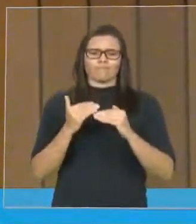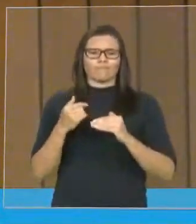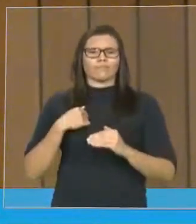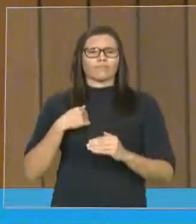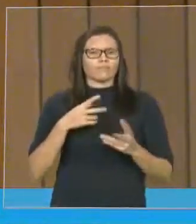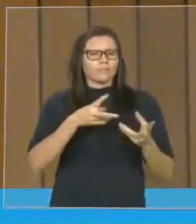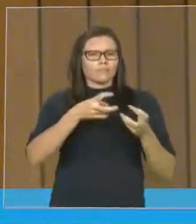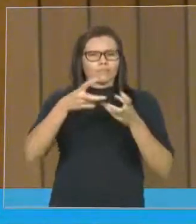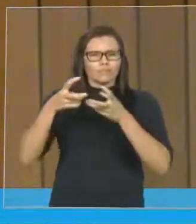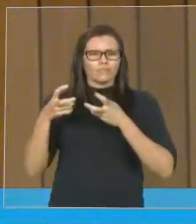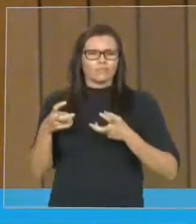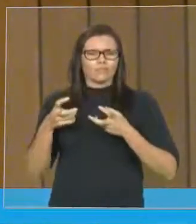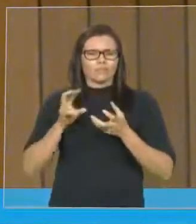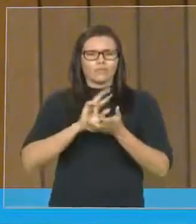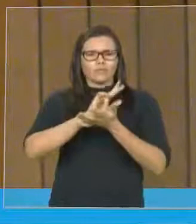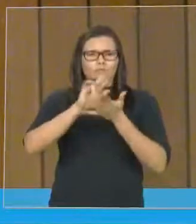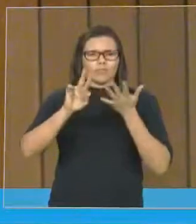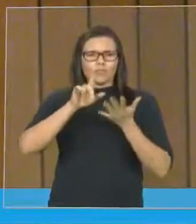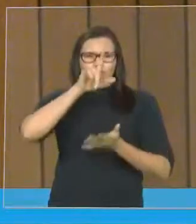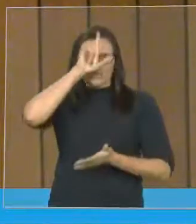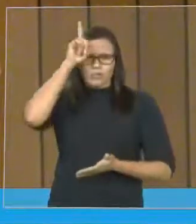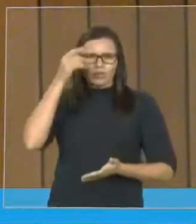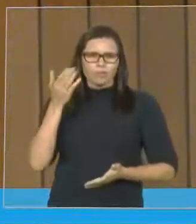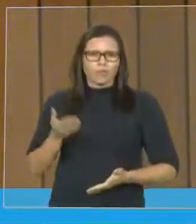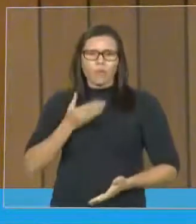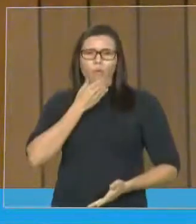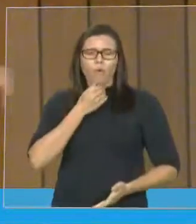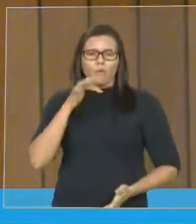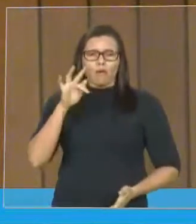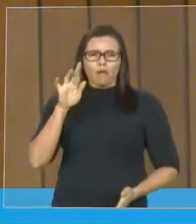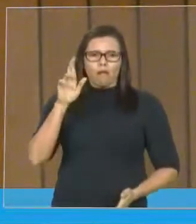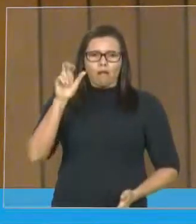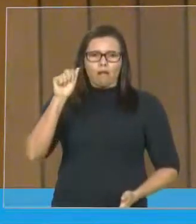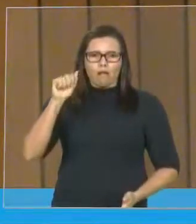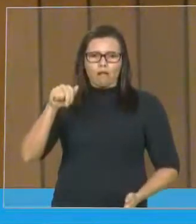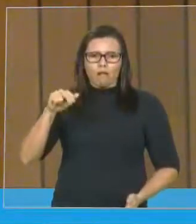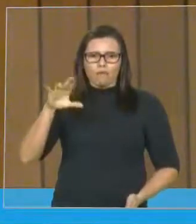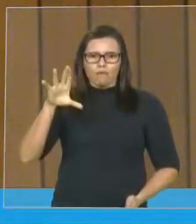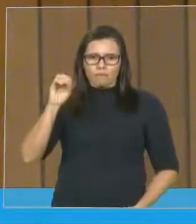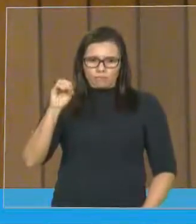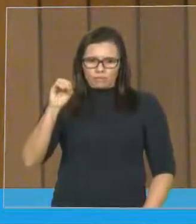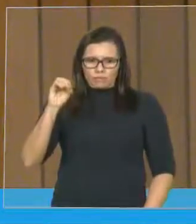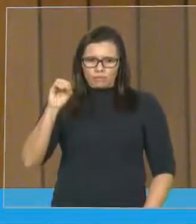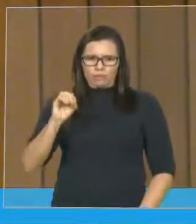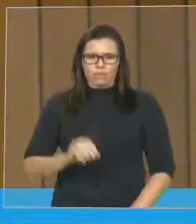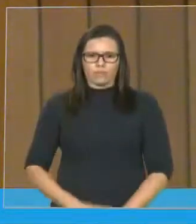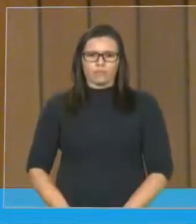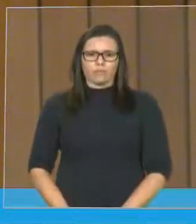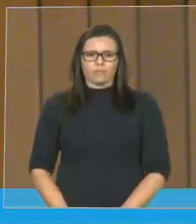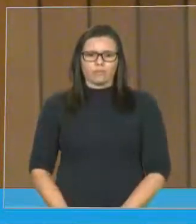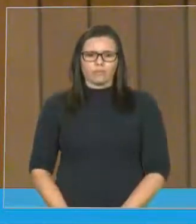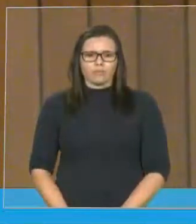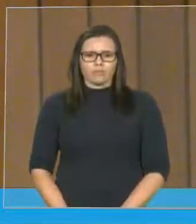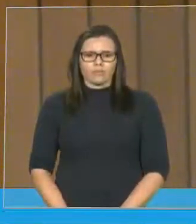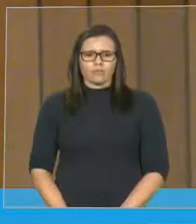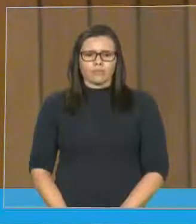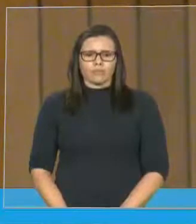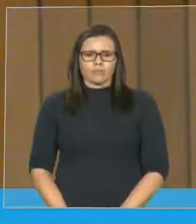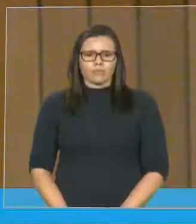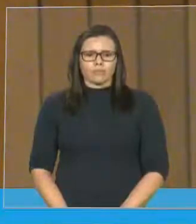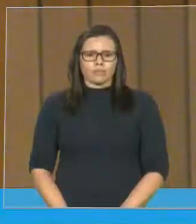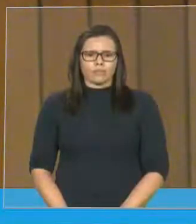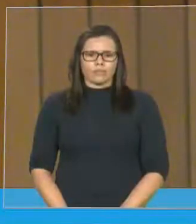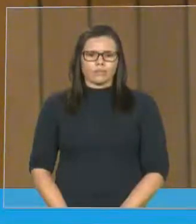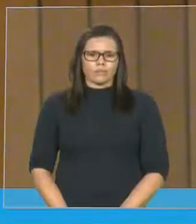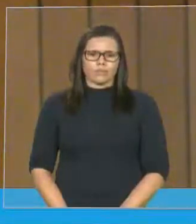ações, né? Estou vendo aqui o Franco, que lidera a parte mais cara, que é o SAI, e